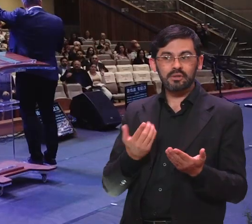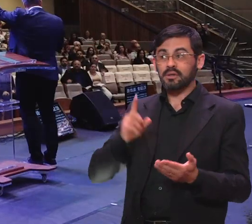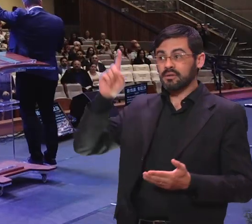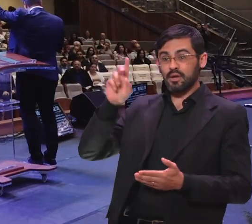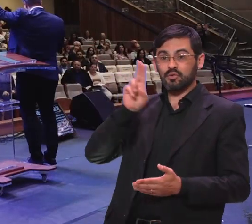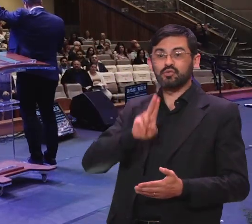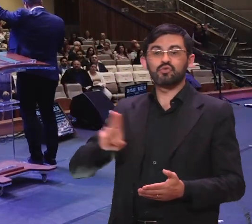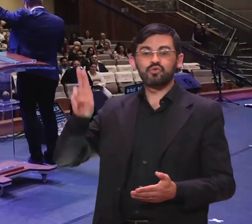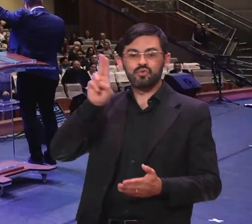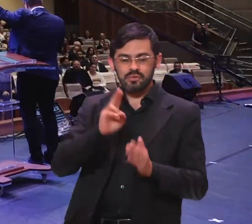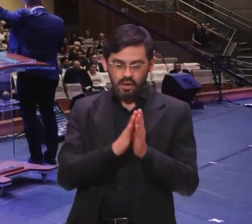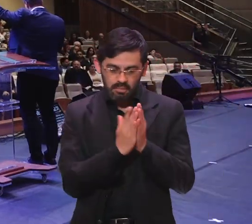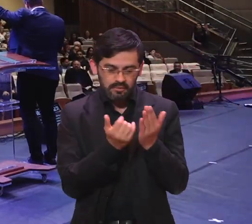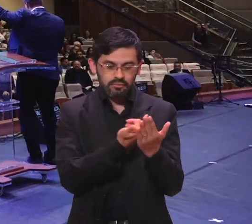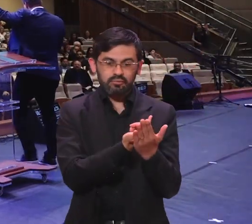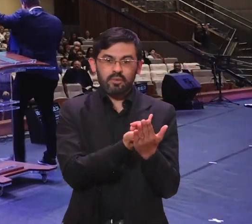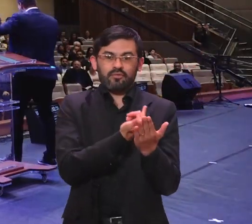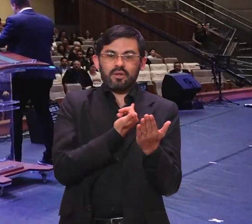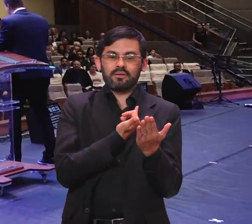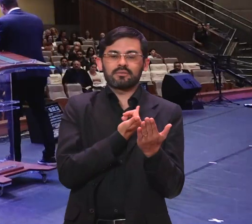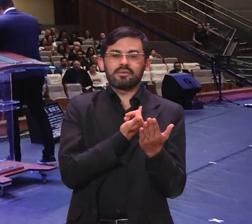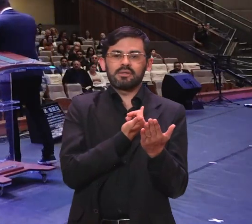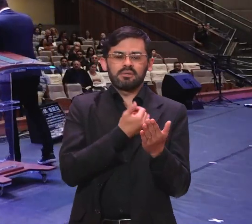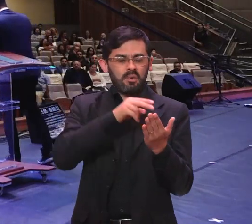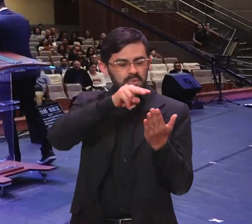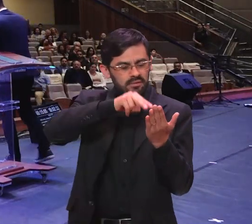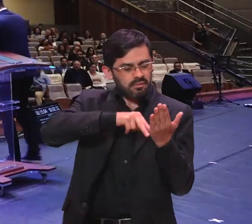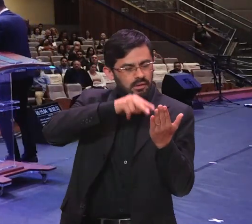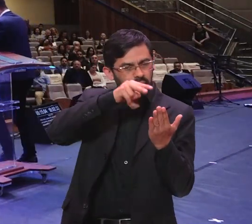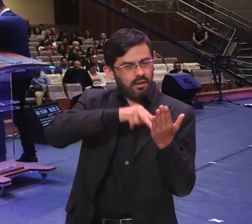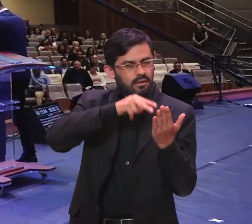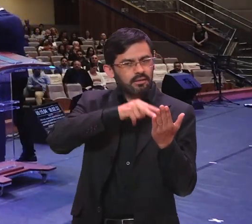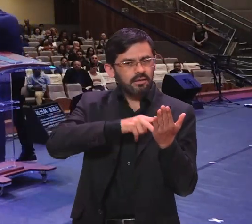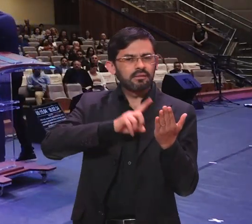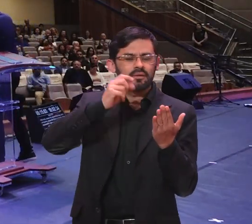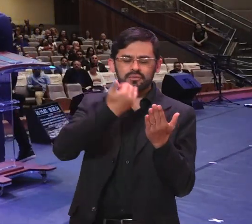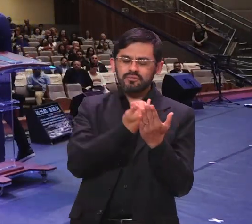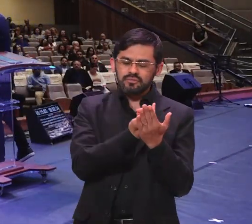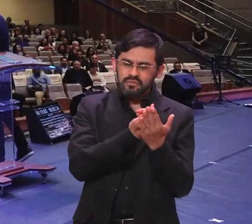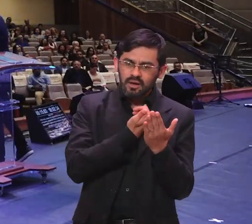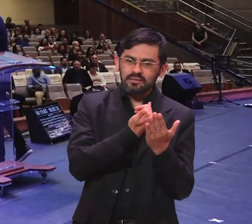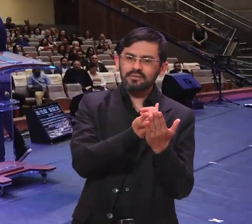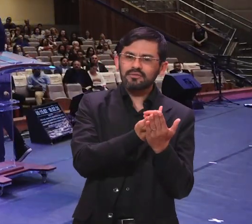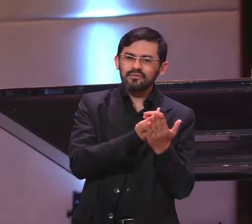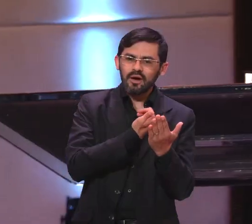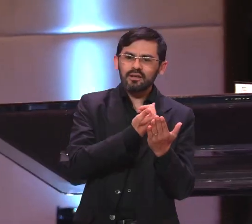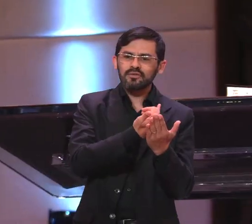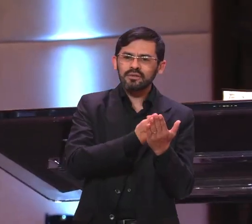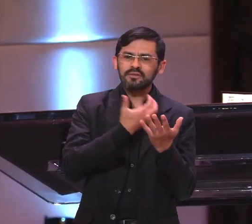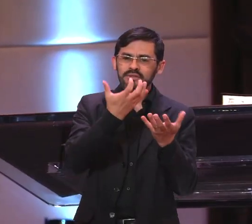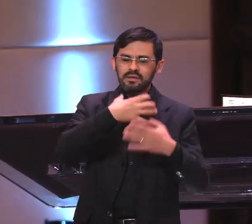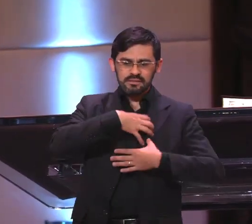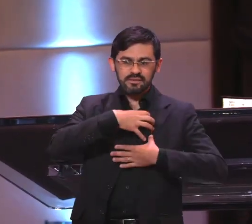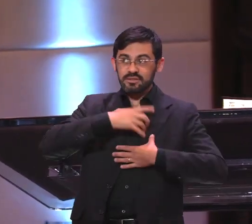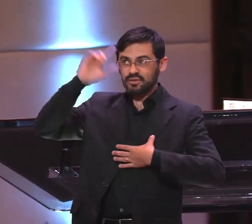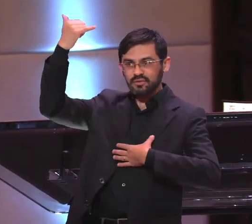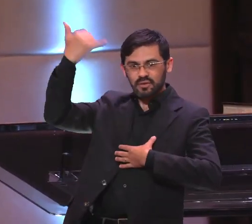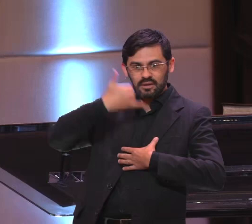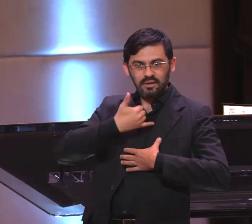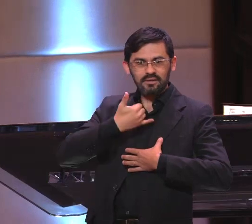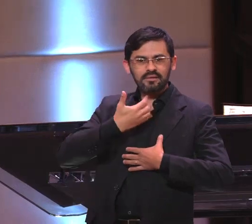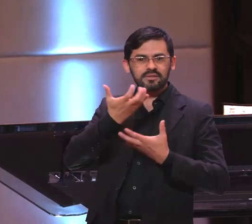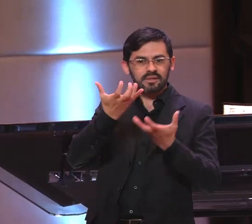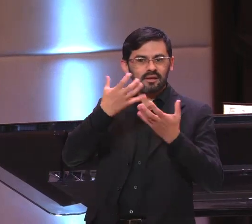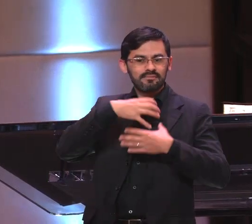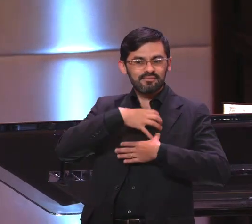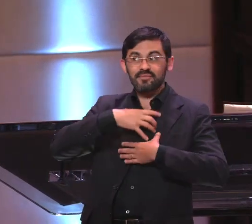da palavra com você. Enquanto você lê as Escrituras, Deus fala com você. Quem quer ouvir Deus aqui? Você quer